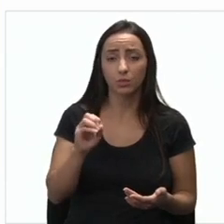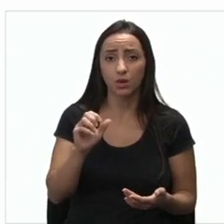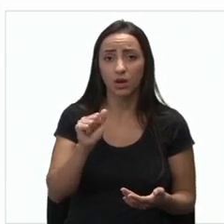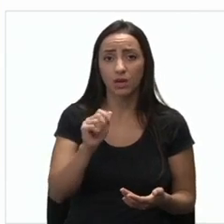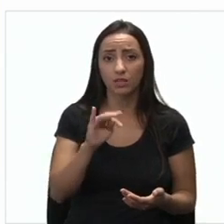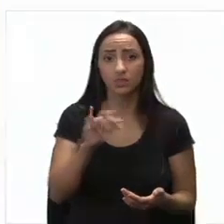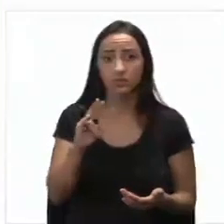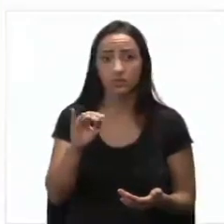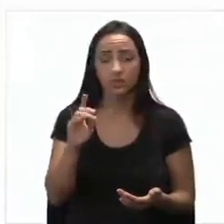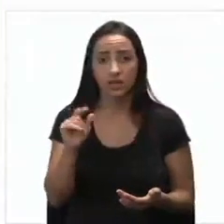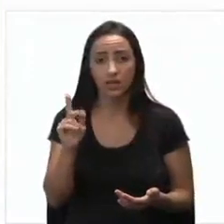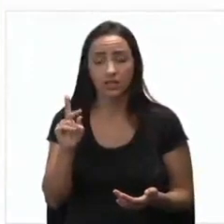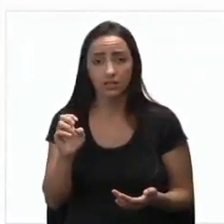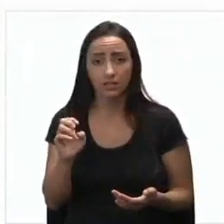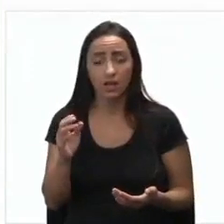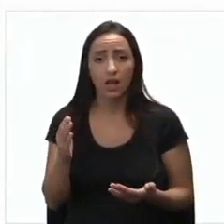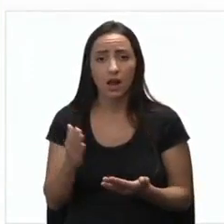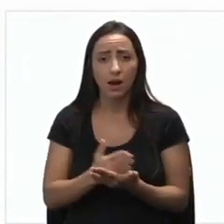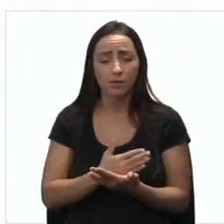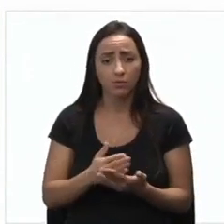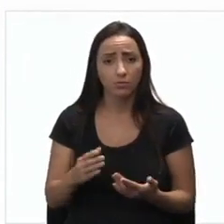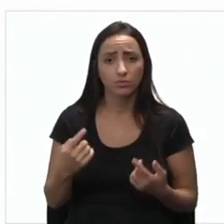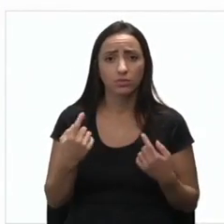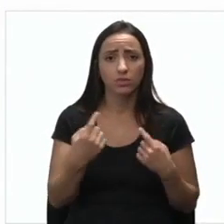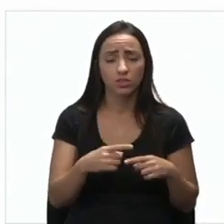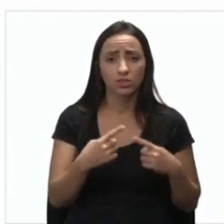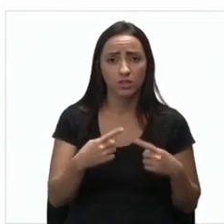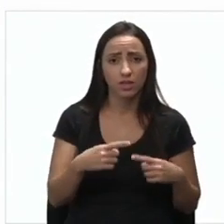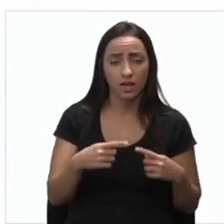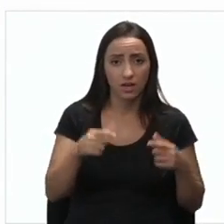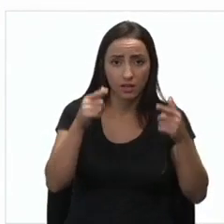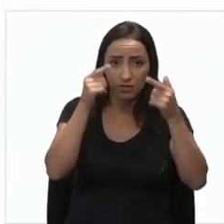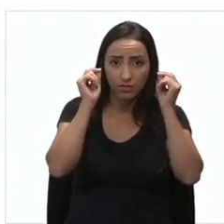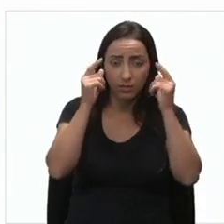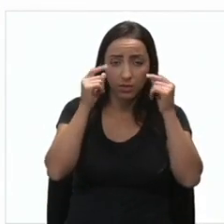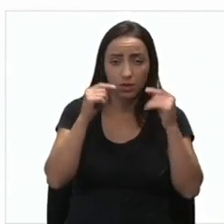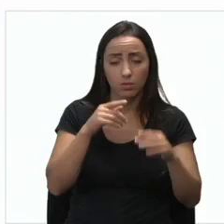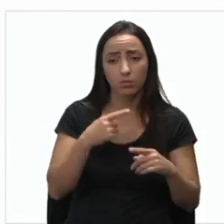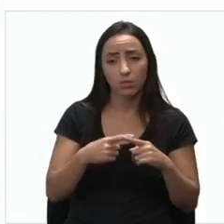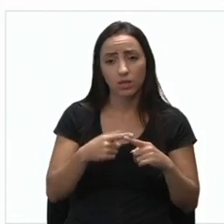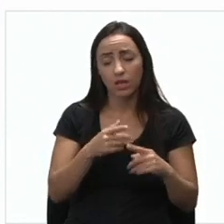a enfermeira, em especial pelo fato de ir à cozinha do hospital,